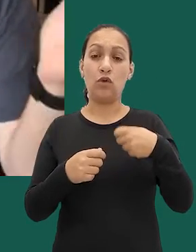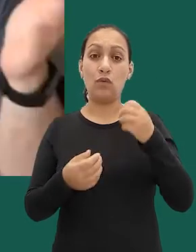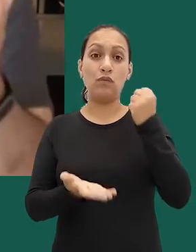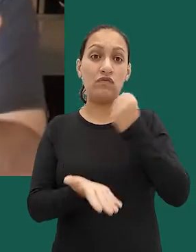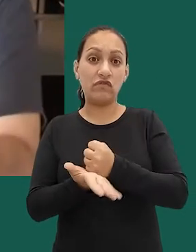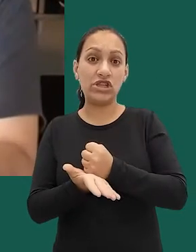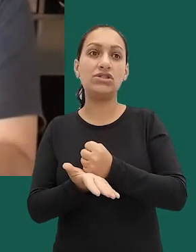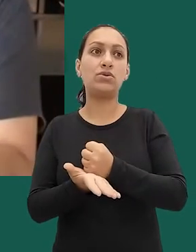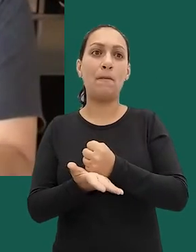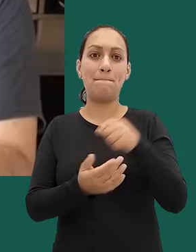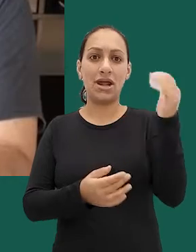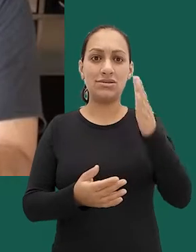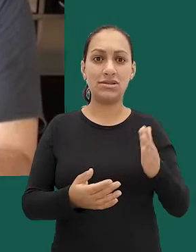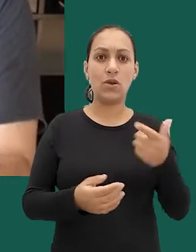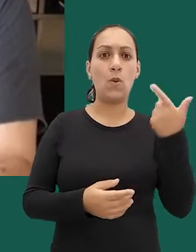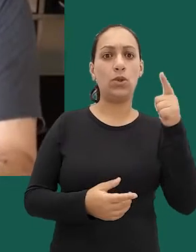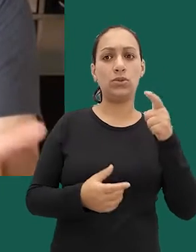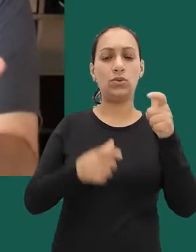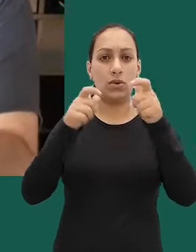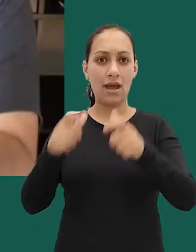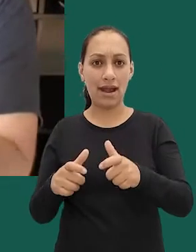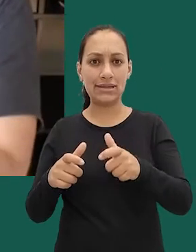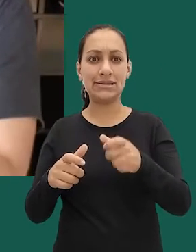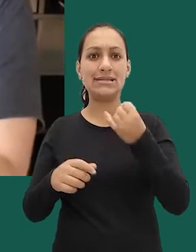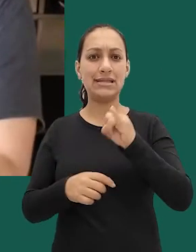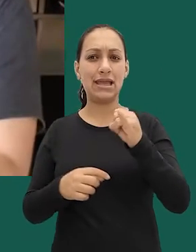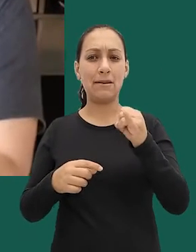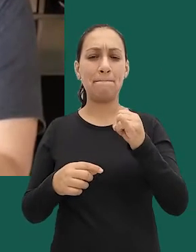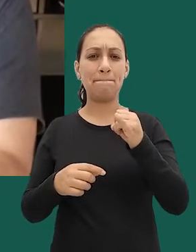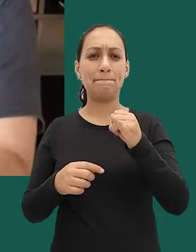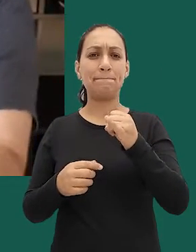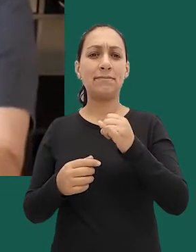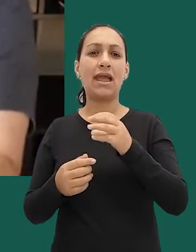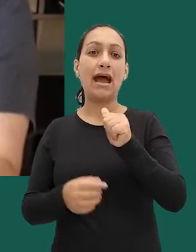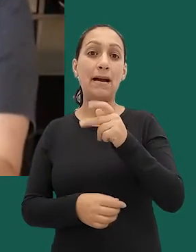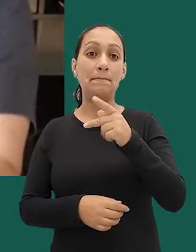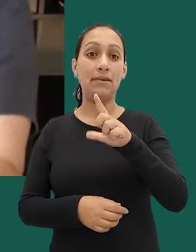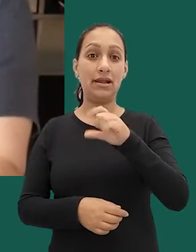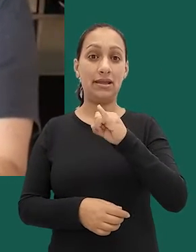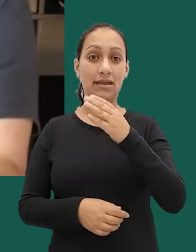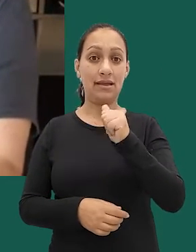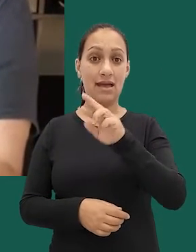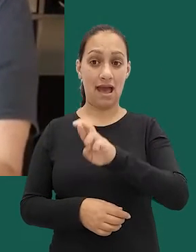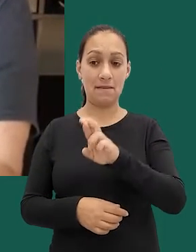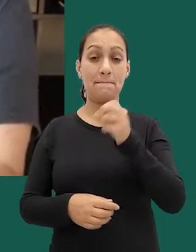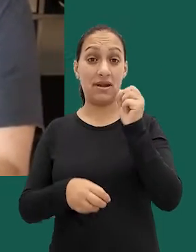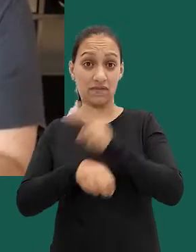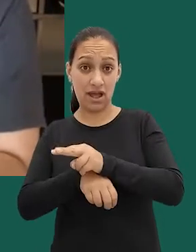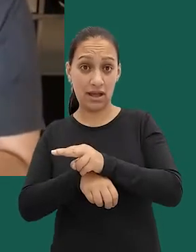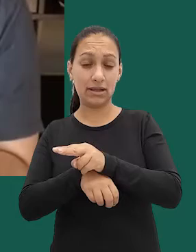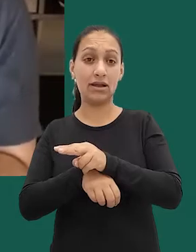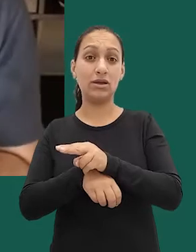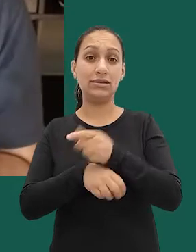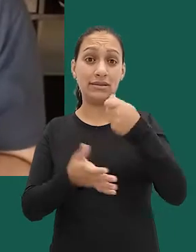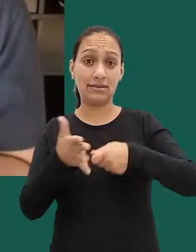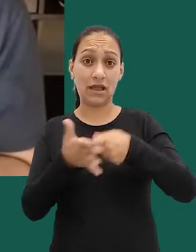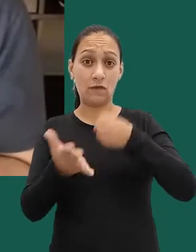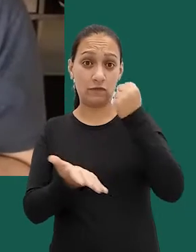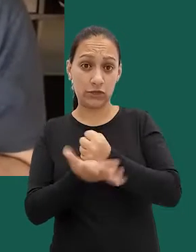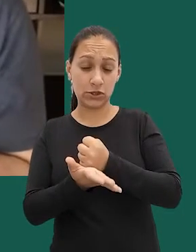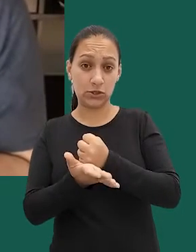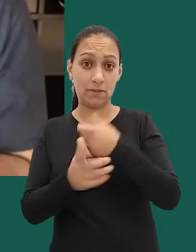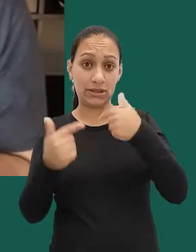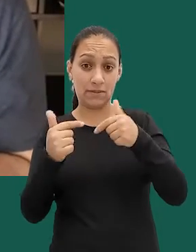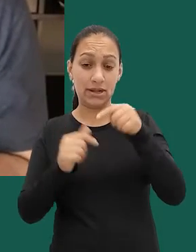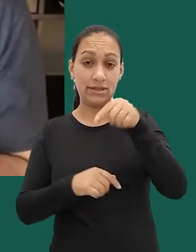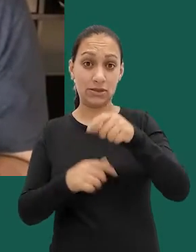lugar, se você aplicar para a vaga e depois tentar conseguir um visto para trabalhar naquele local, vai ser um pouco mais